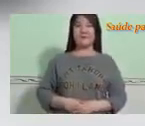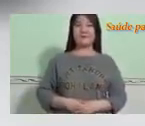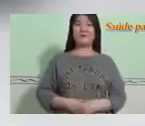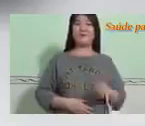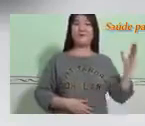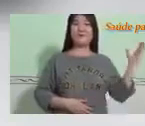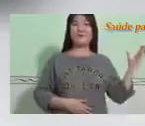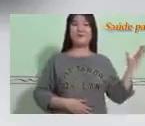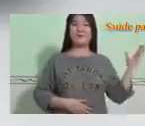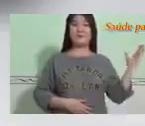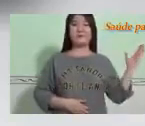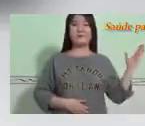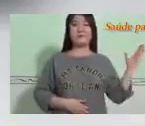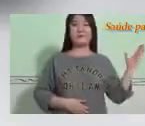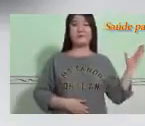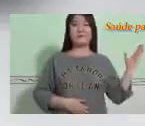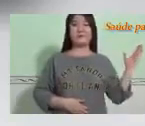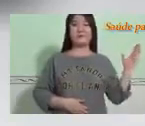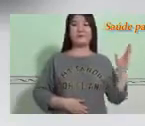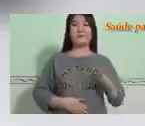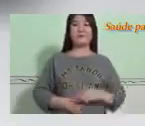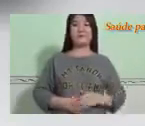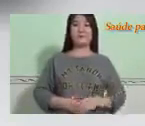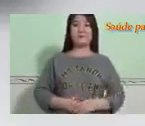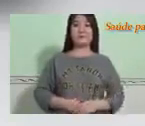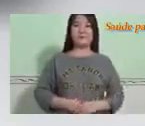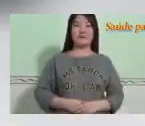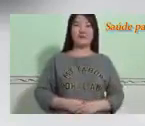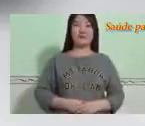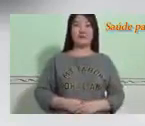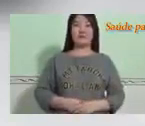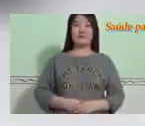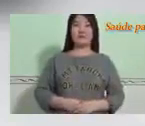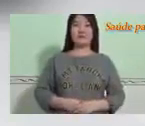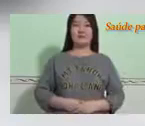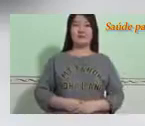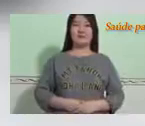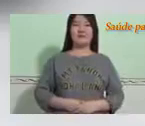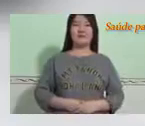doença de Alzheimer. Criado por 2. Equipe editorial. Ua Saúde.